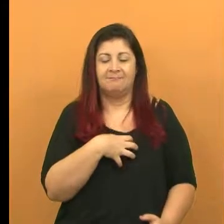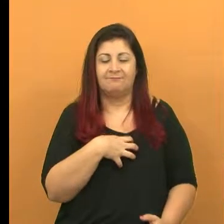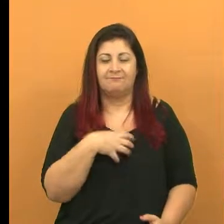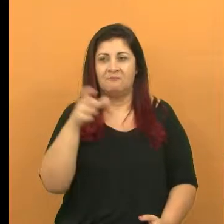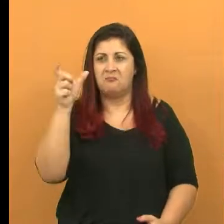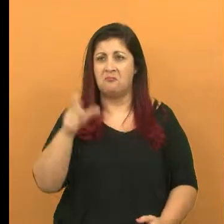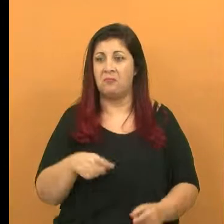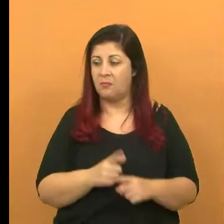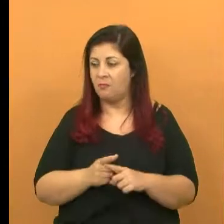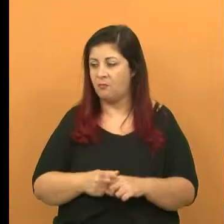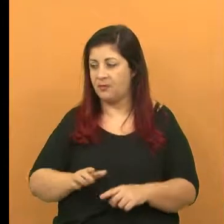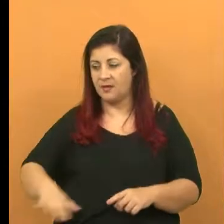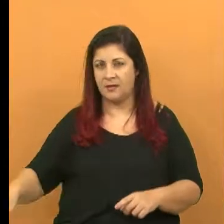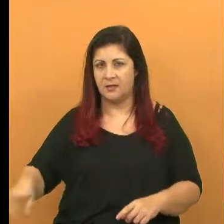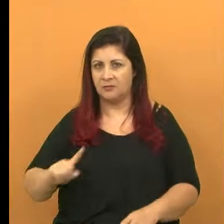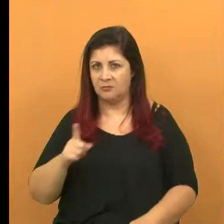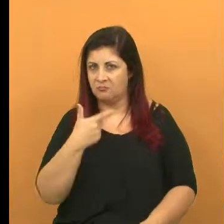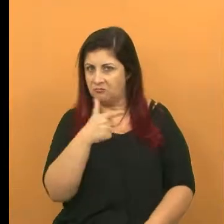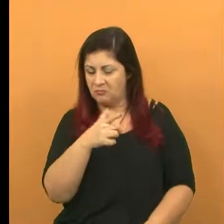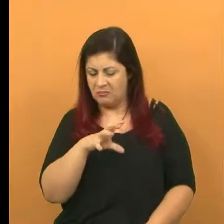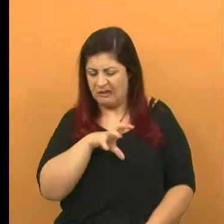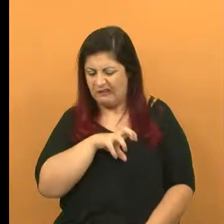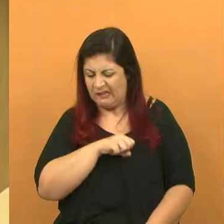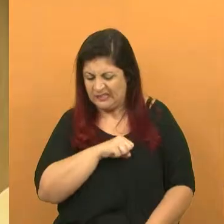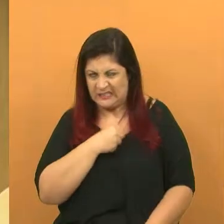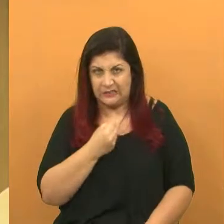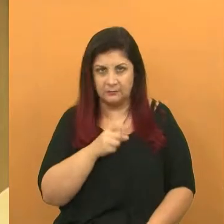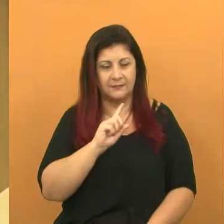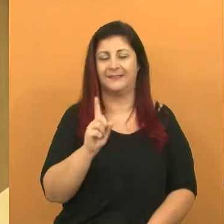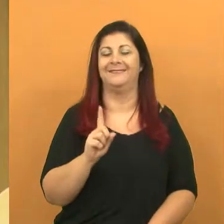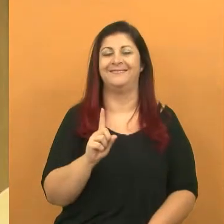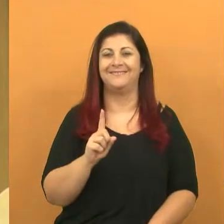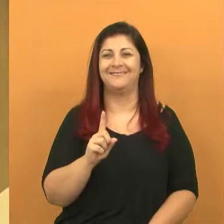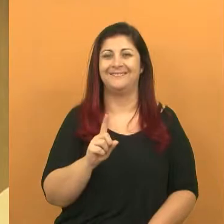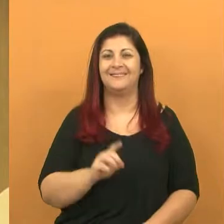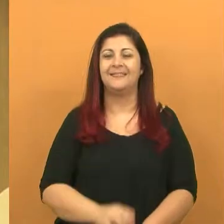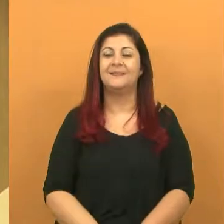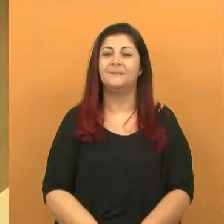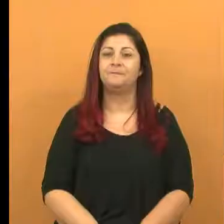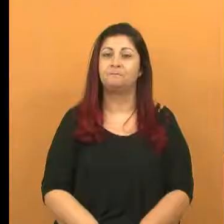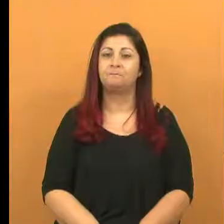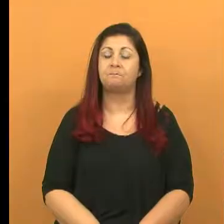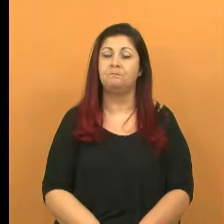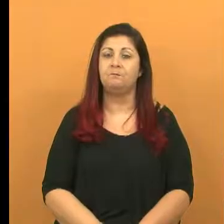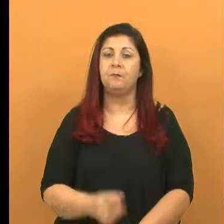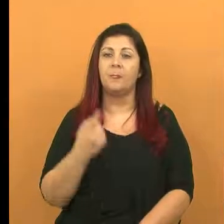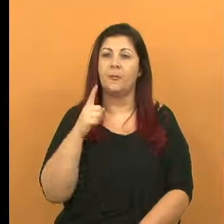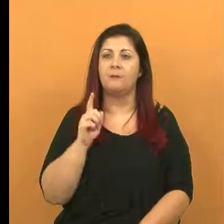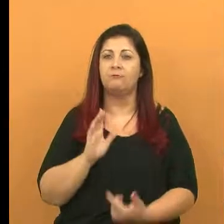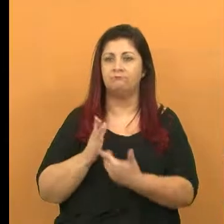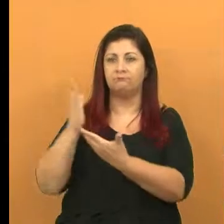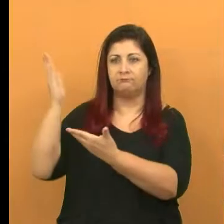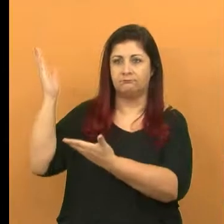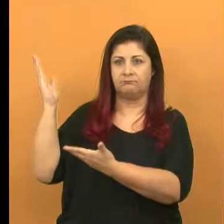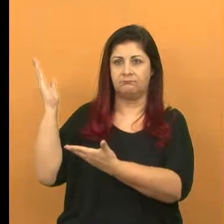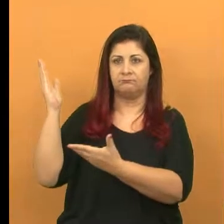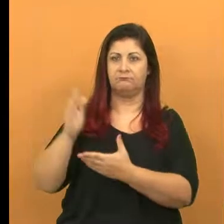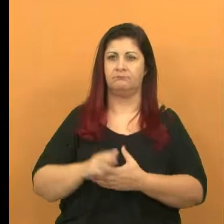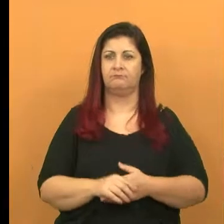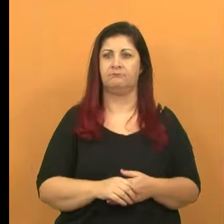porque criança não guarda rancor, guarda histórias. E, por último, aqui, não posso deixar de